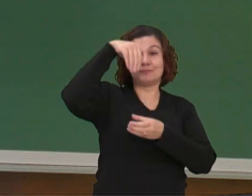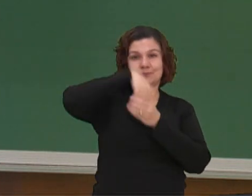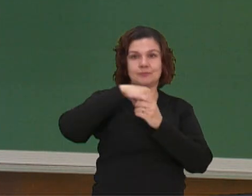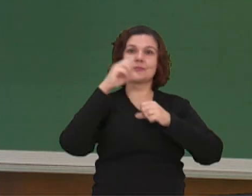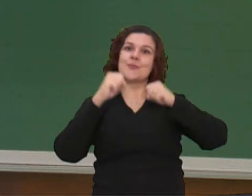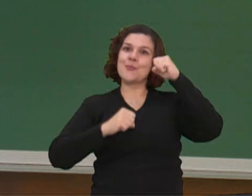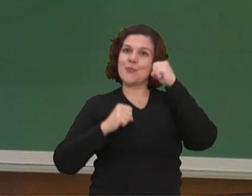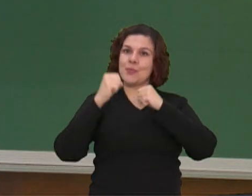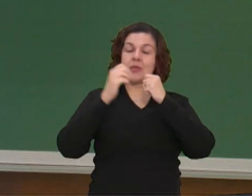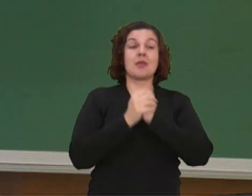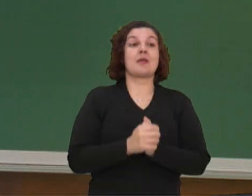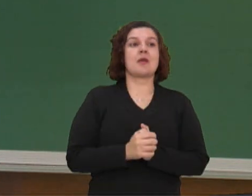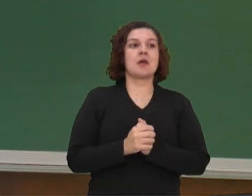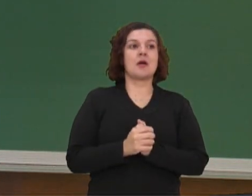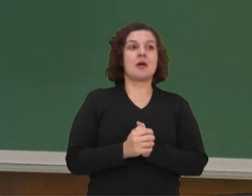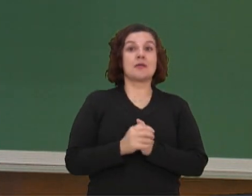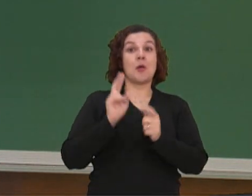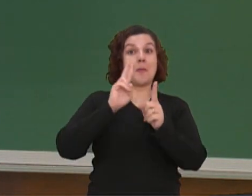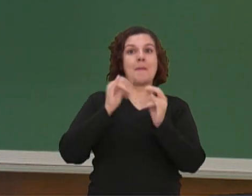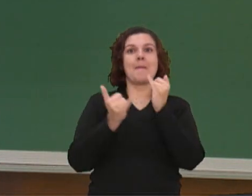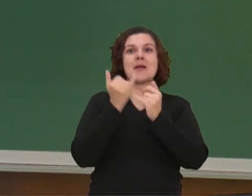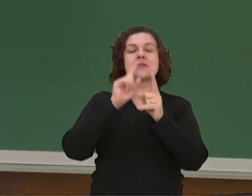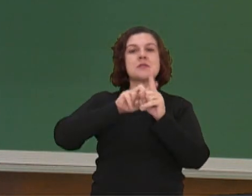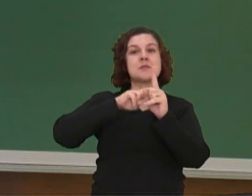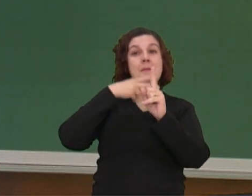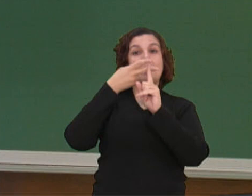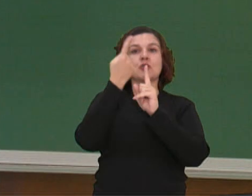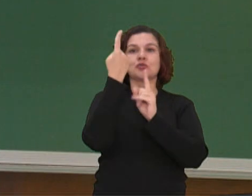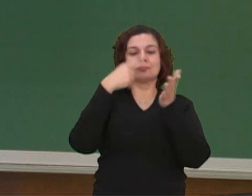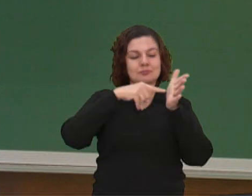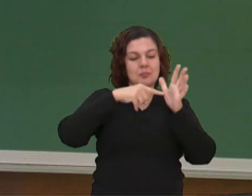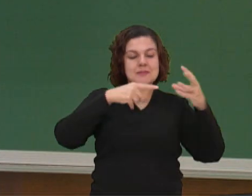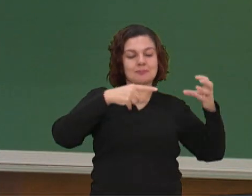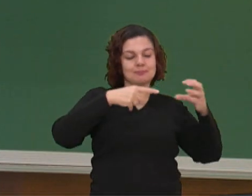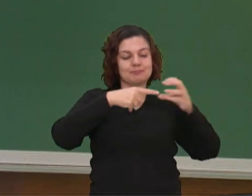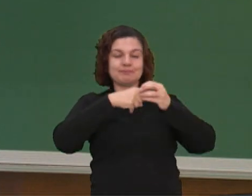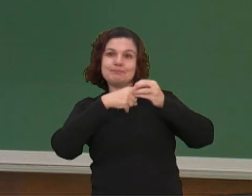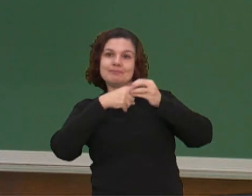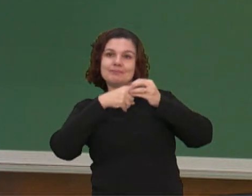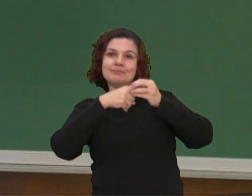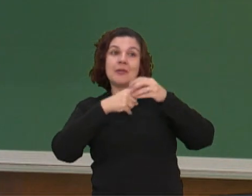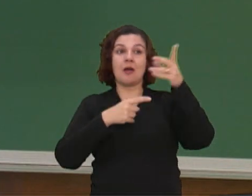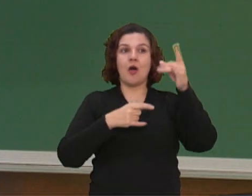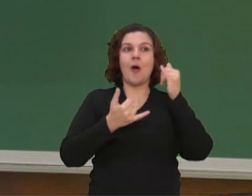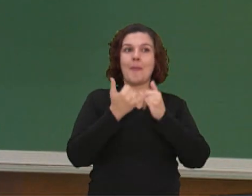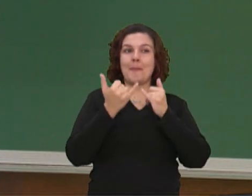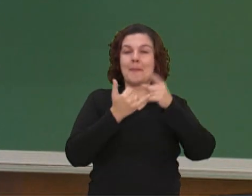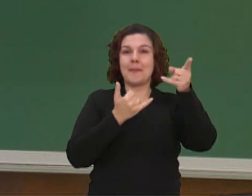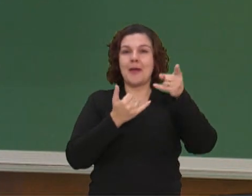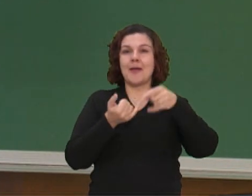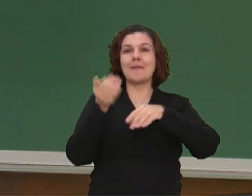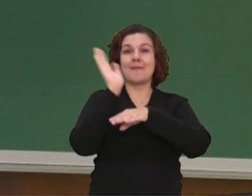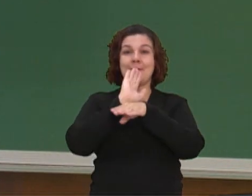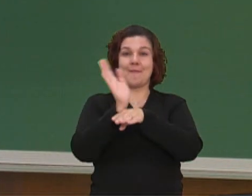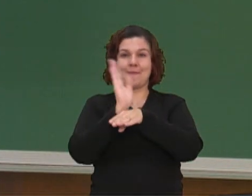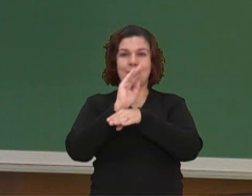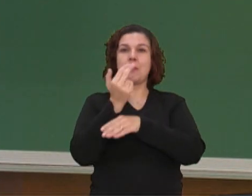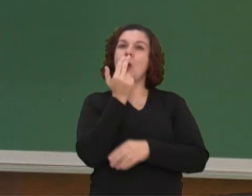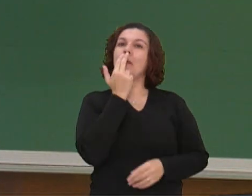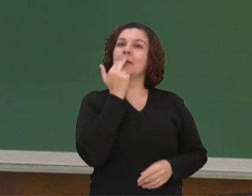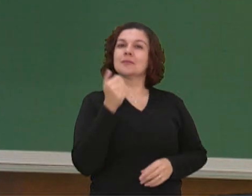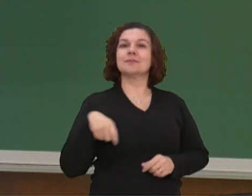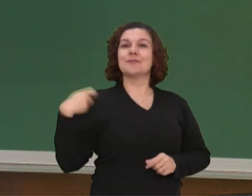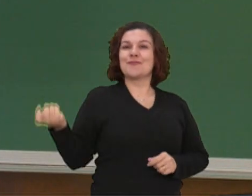né? Ele é como se fosse mais uma peça para desenvolver o trabalho, que é o que a imagem ali do filme Tempos Modernos, depois se vocês